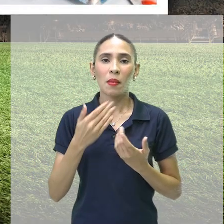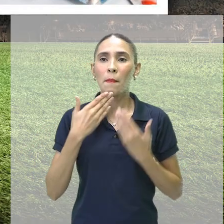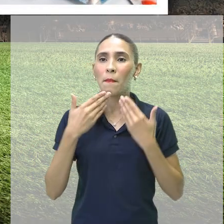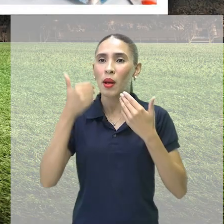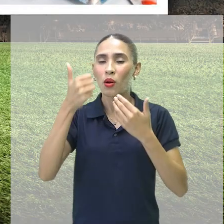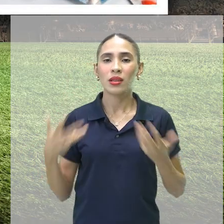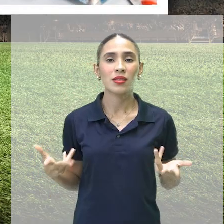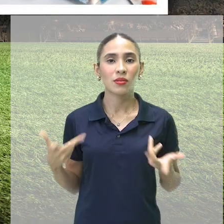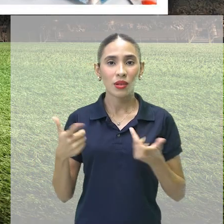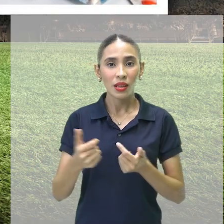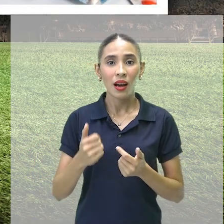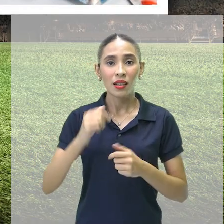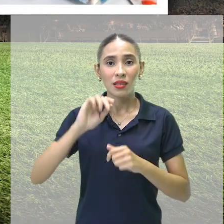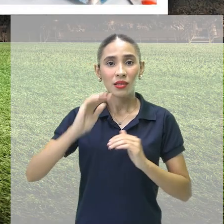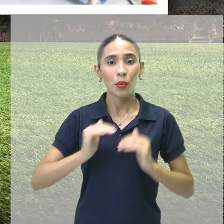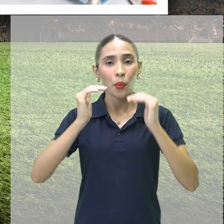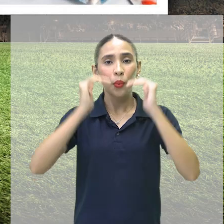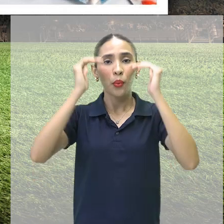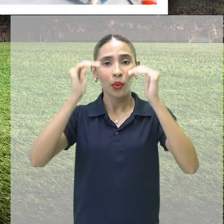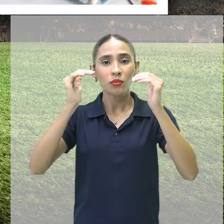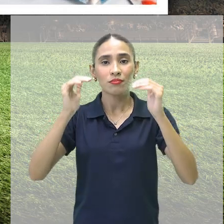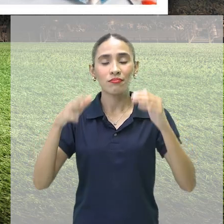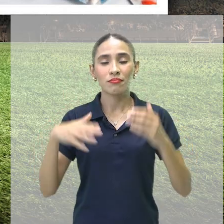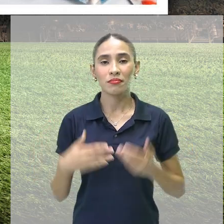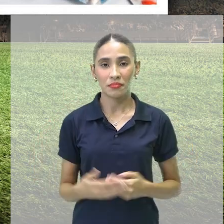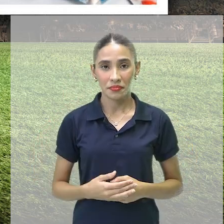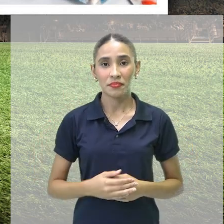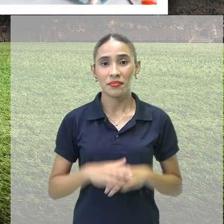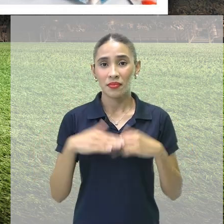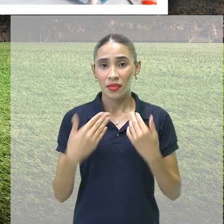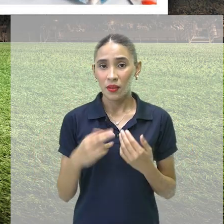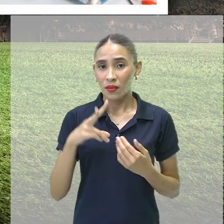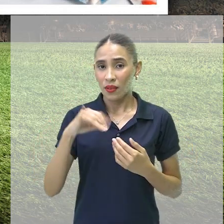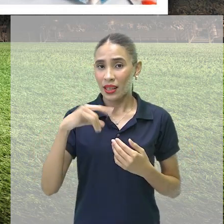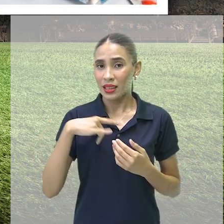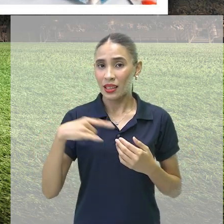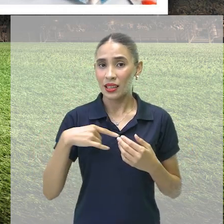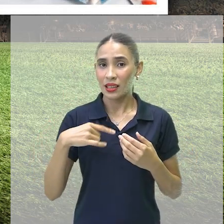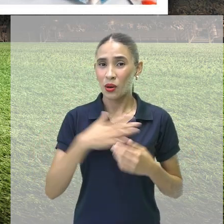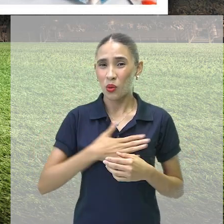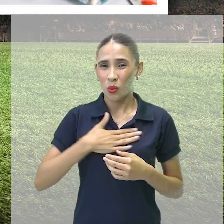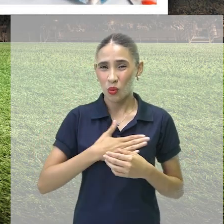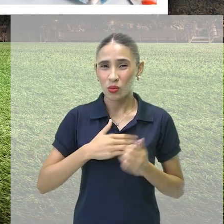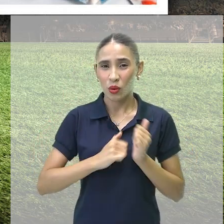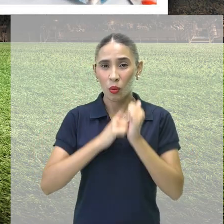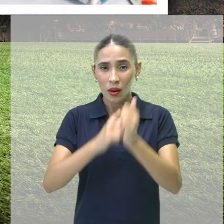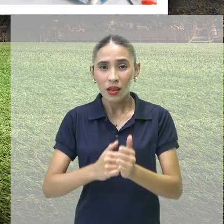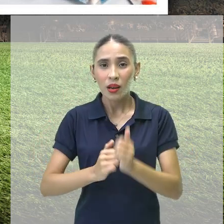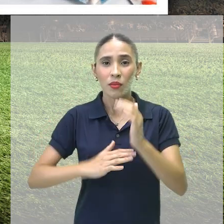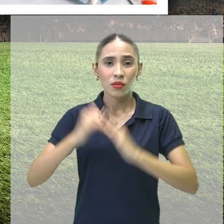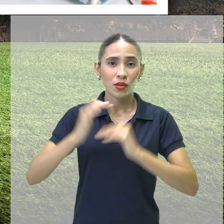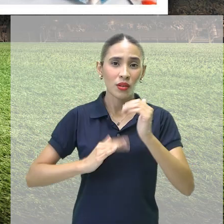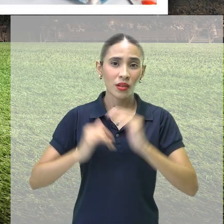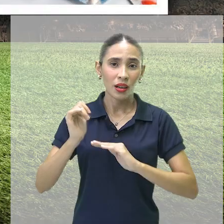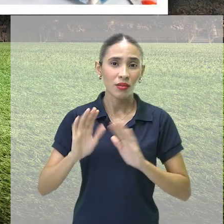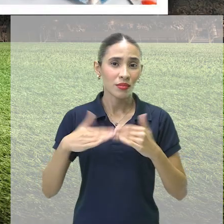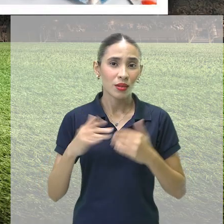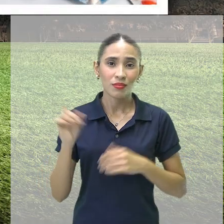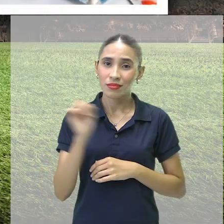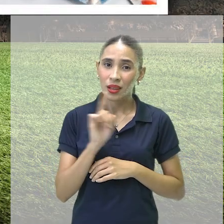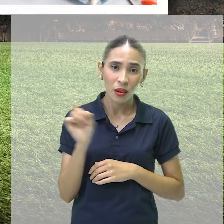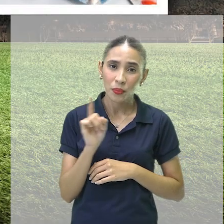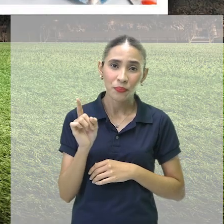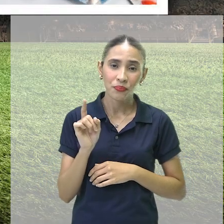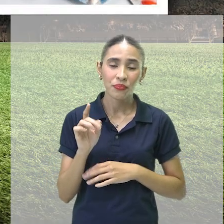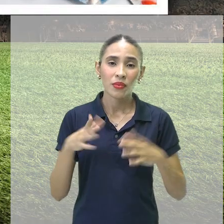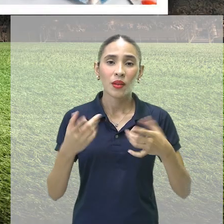desempenho e se sobressair sobre os seus adversários. Será que vai ter o mesmo gosto de acompanhar esse atleta? Muito provavelmente não, né? Porque a